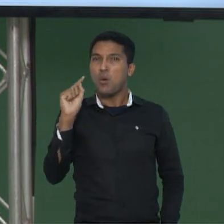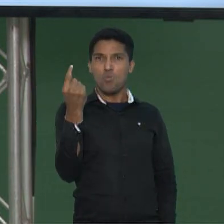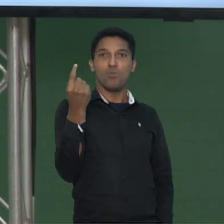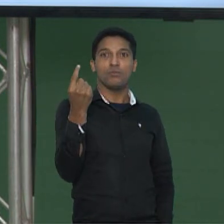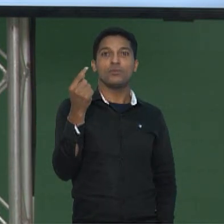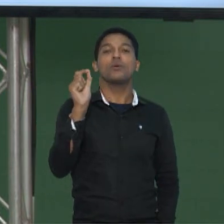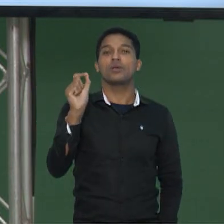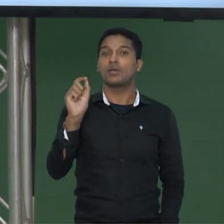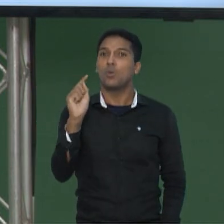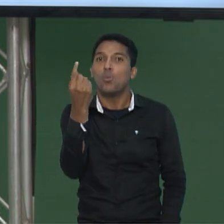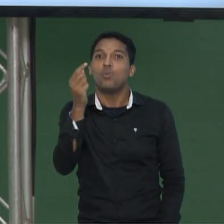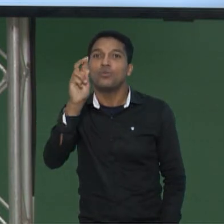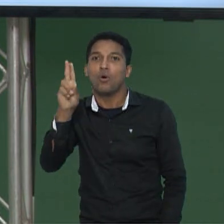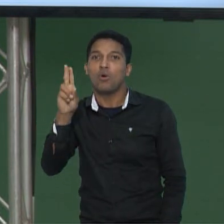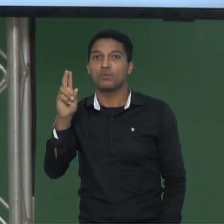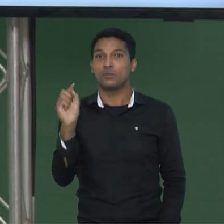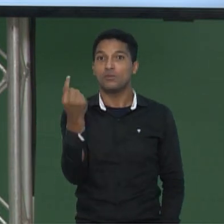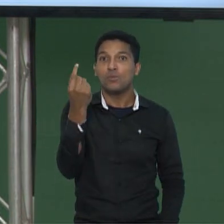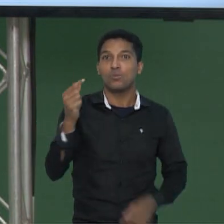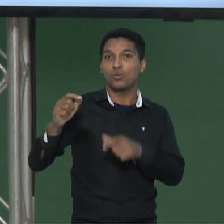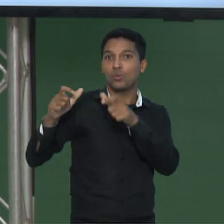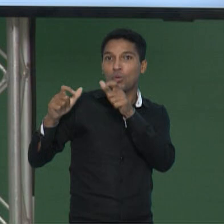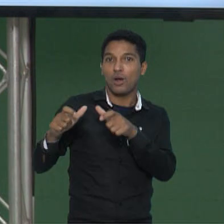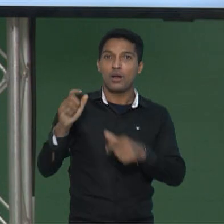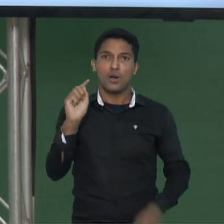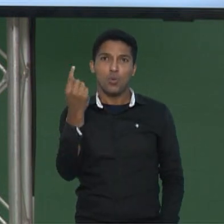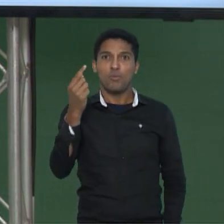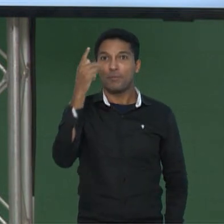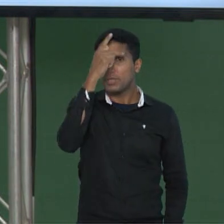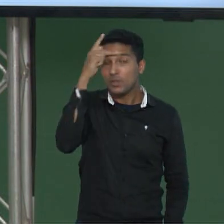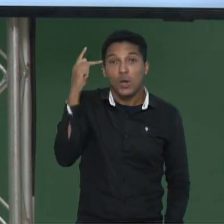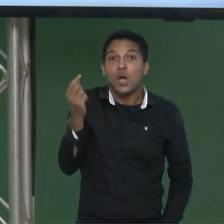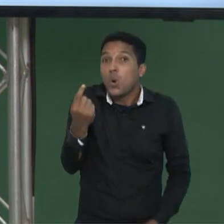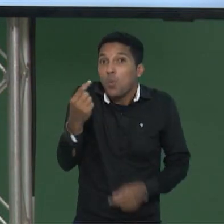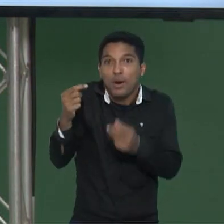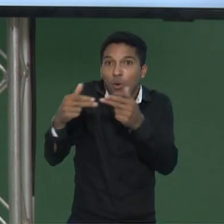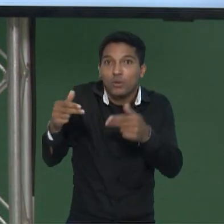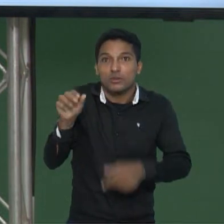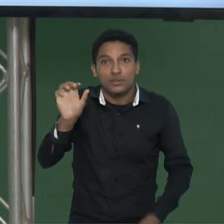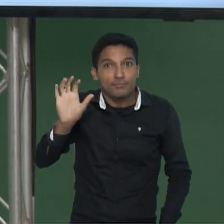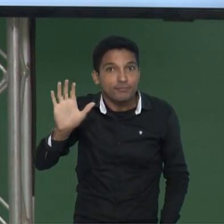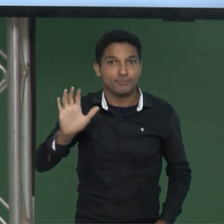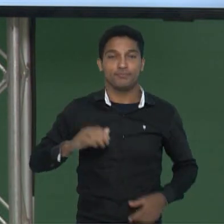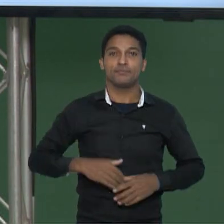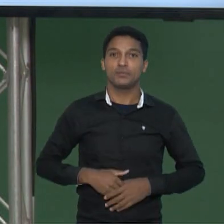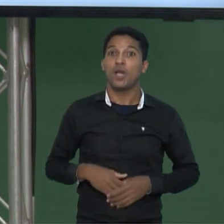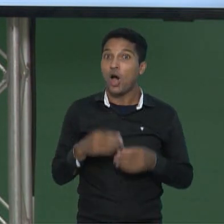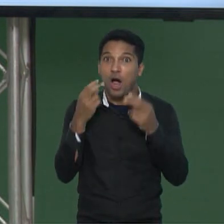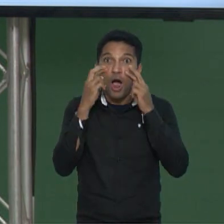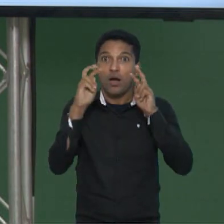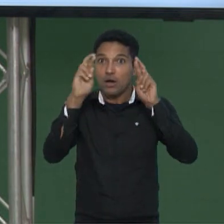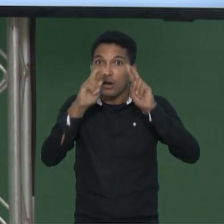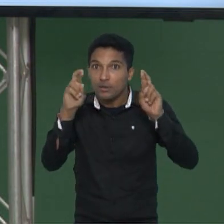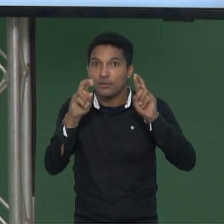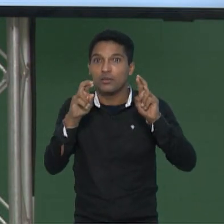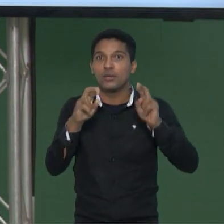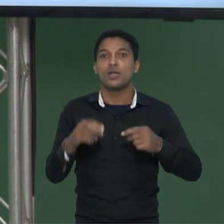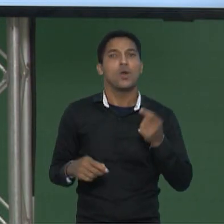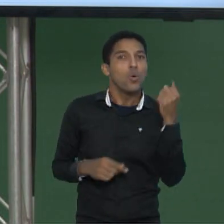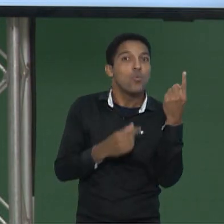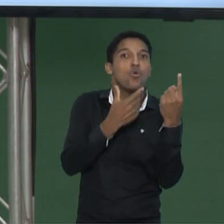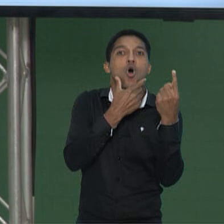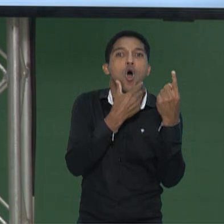ou um lugar, uma pessoa ou uma coisa. Então observem, olha lá. Um homem ou